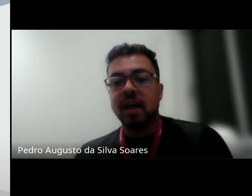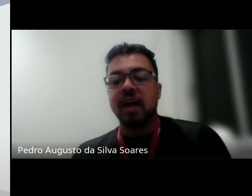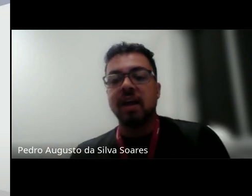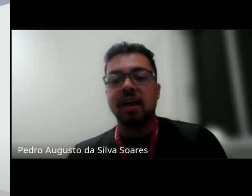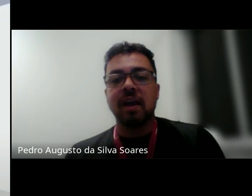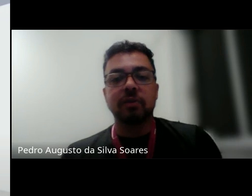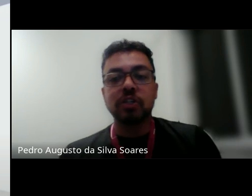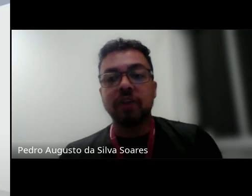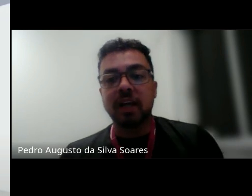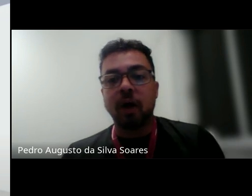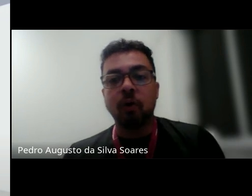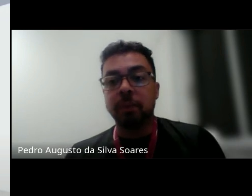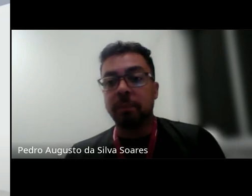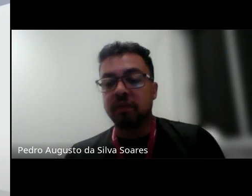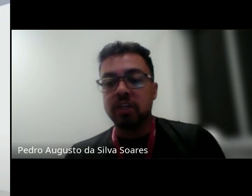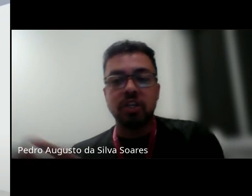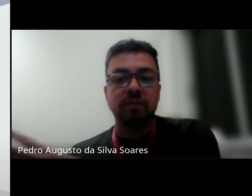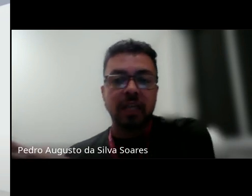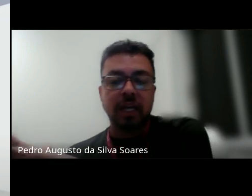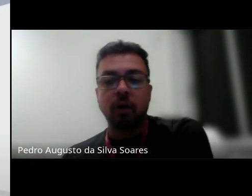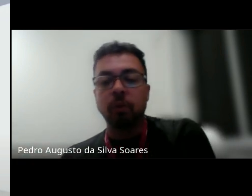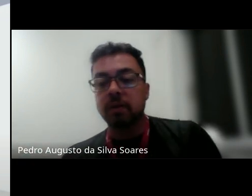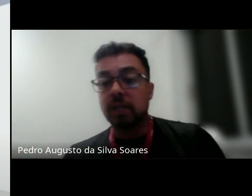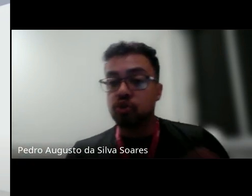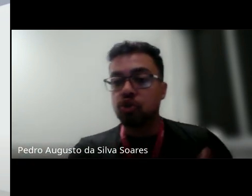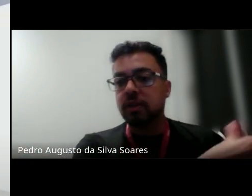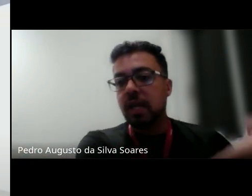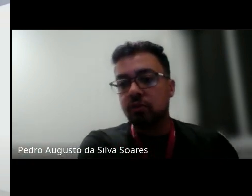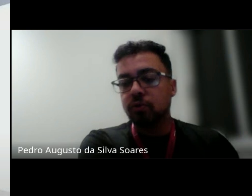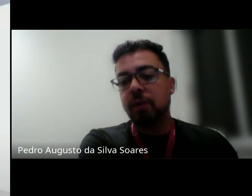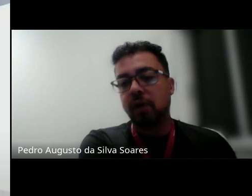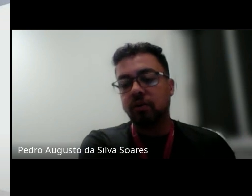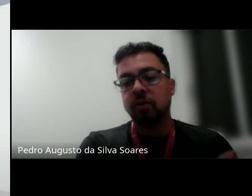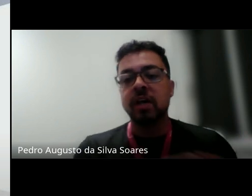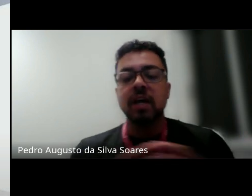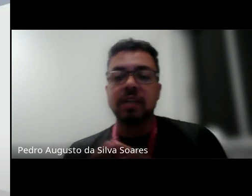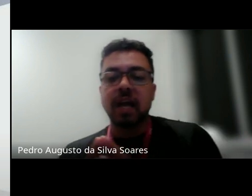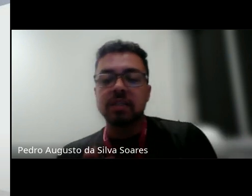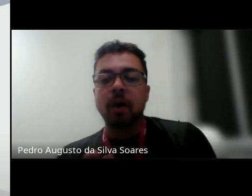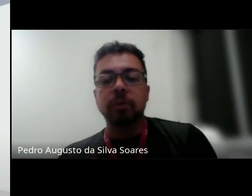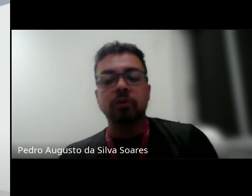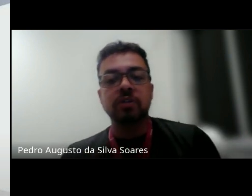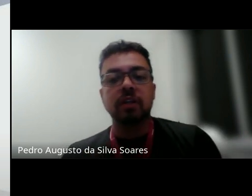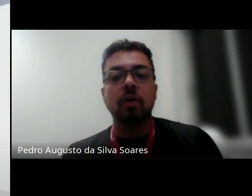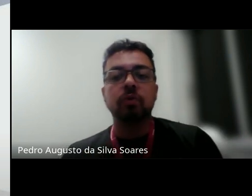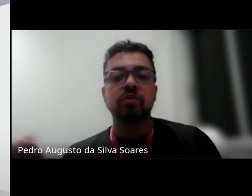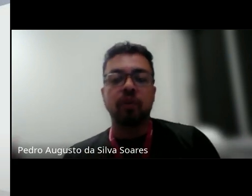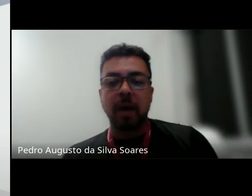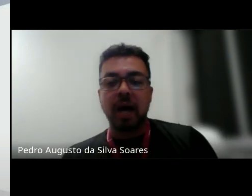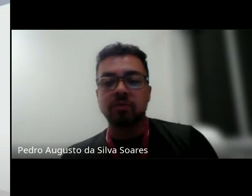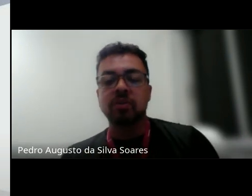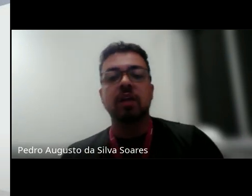Né? Quando a gente fala da roupa preventiva, que é aquela roupa que é só dentro do laboratório, será que essa roupa eu estou usando em